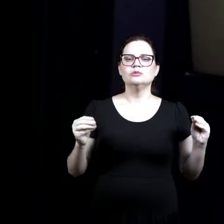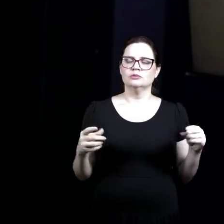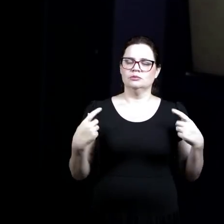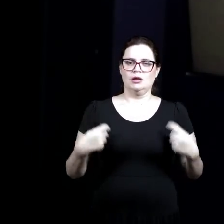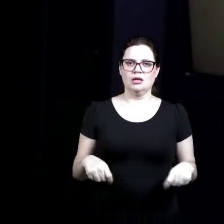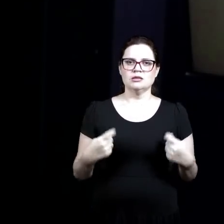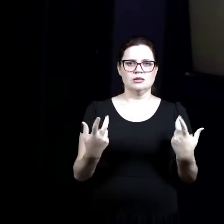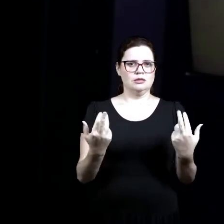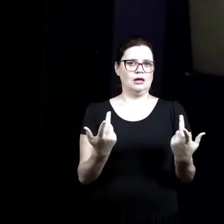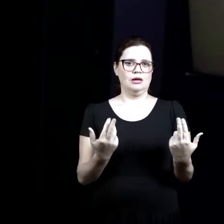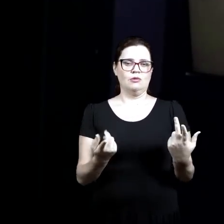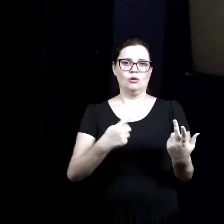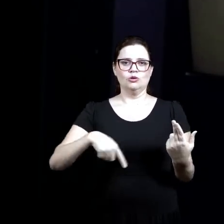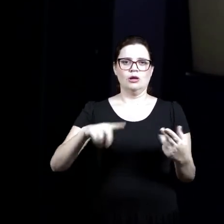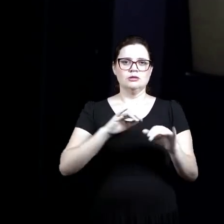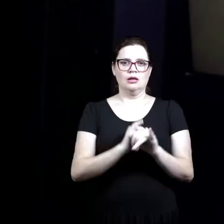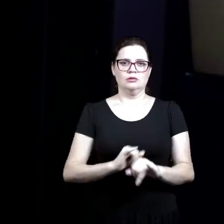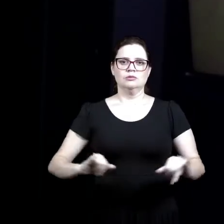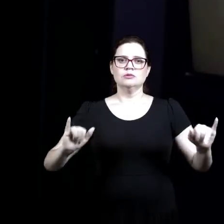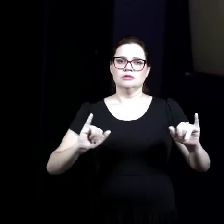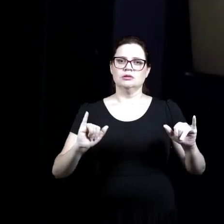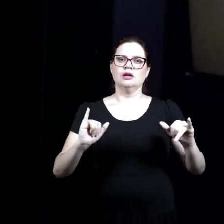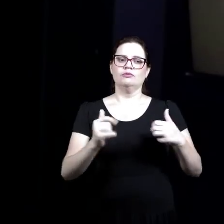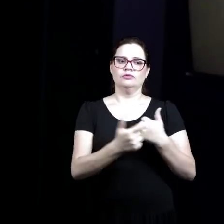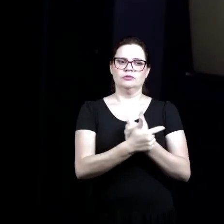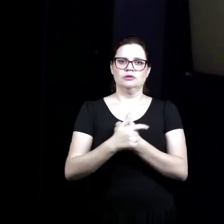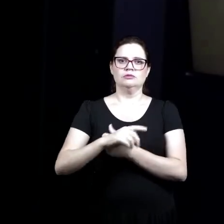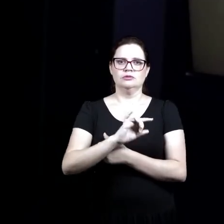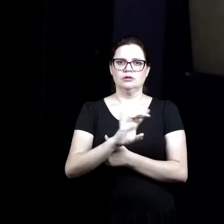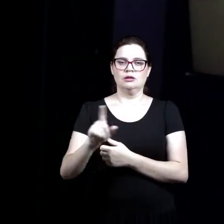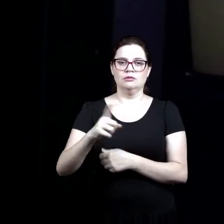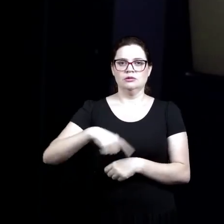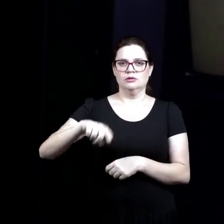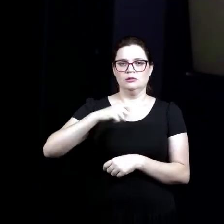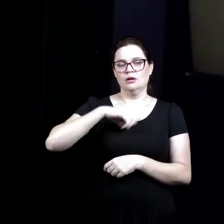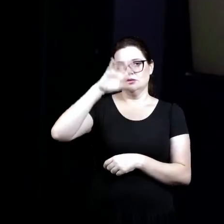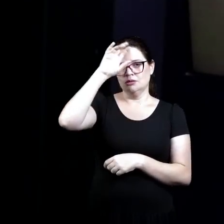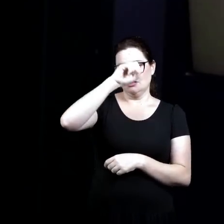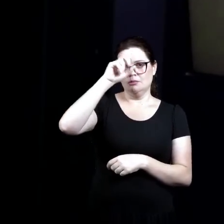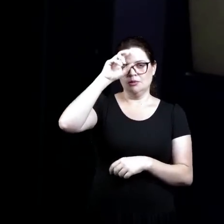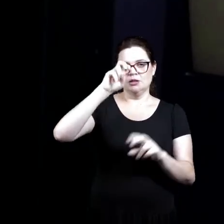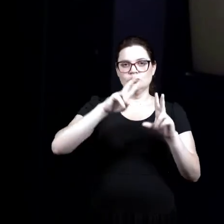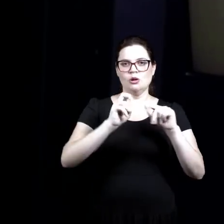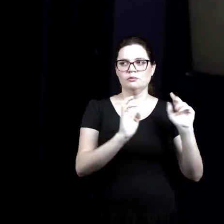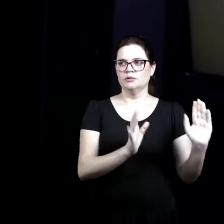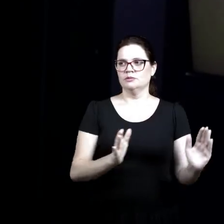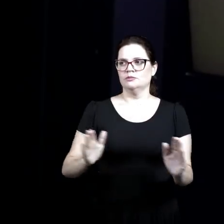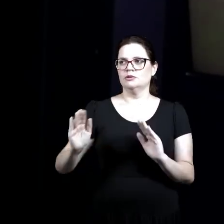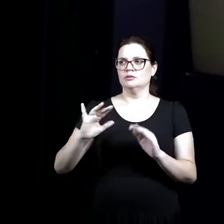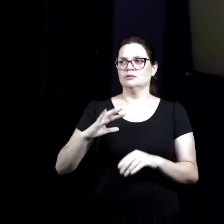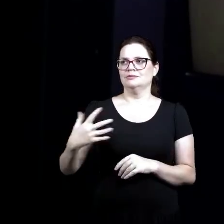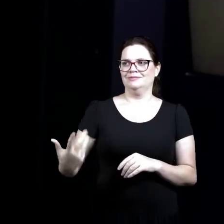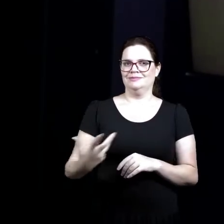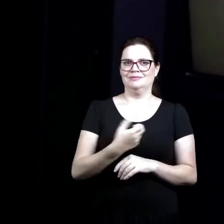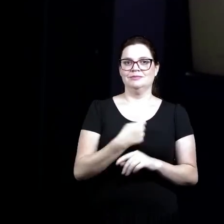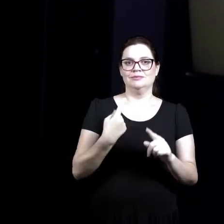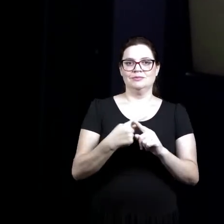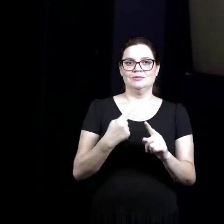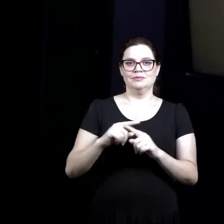né? Sim. E dentro disso que o Roberto falou, da dinâmica da salvação, né, que nós aprendemos e vivemos, que a salvação é ato